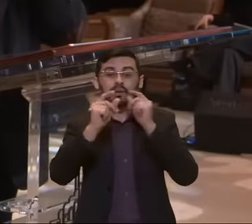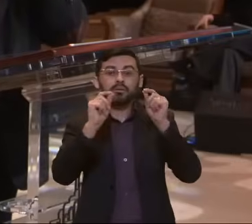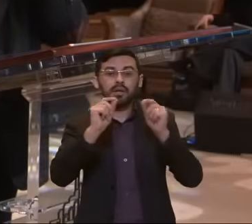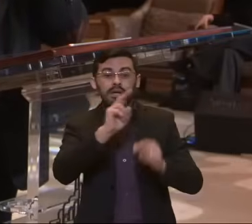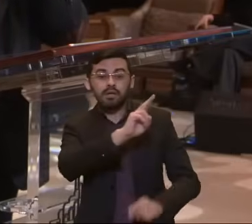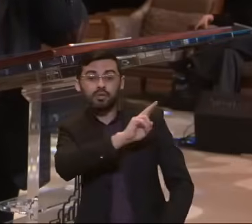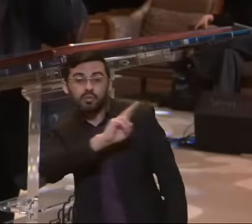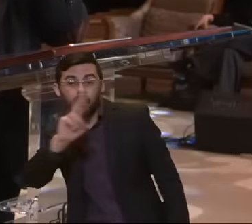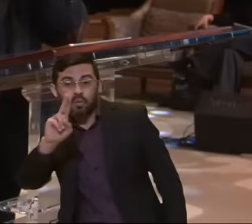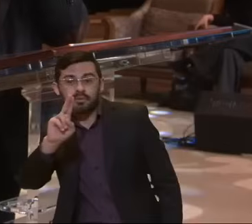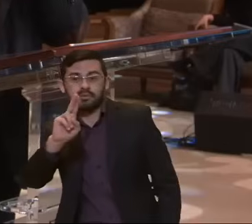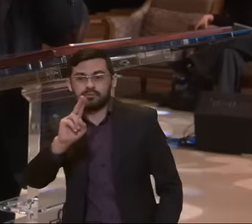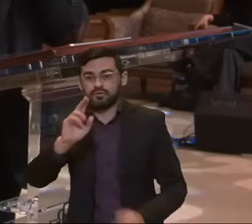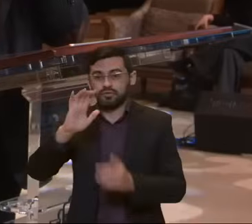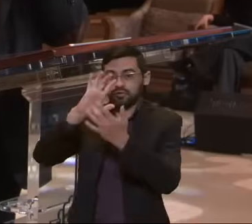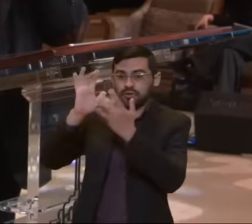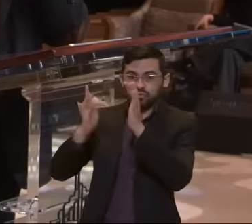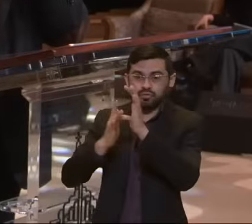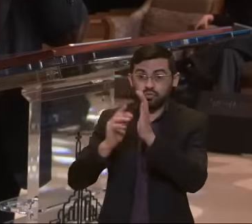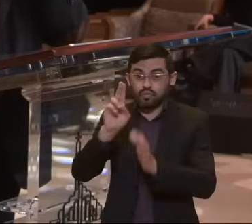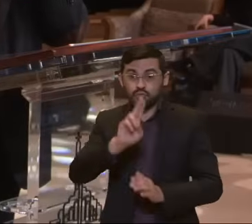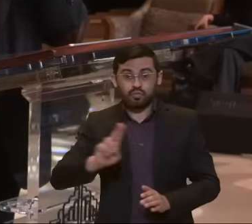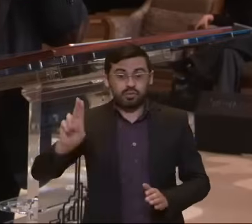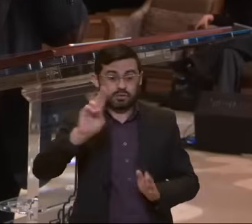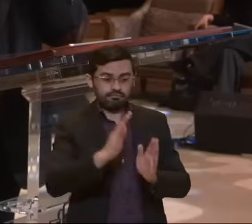Deus. Está entendendo?